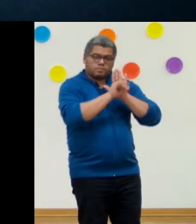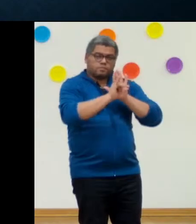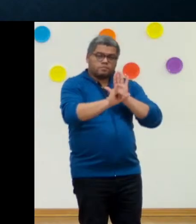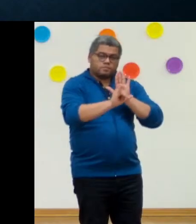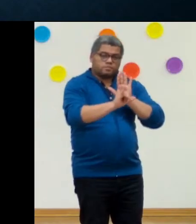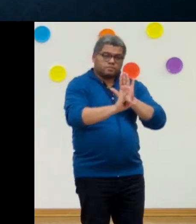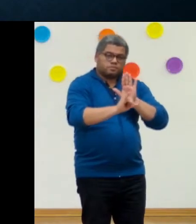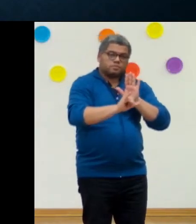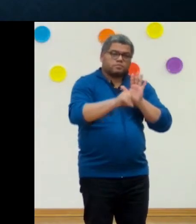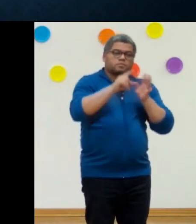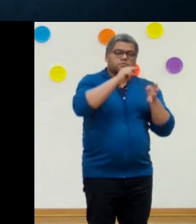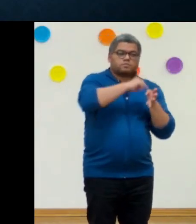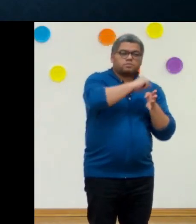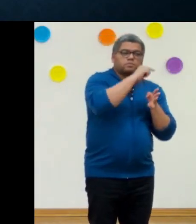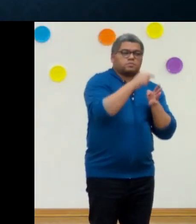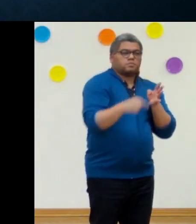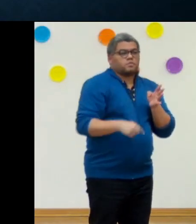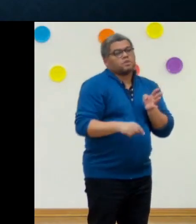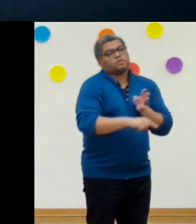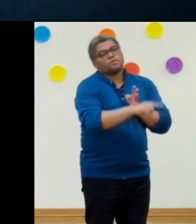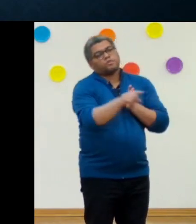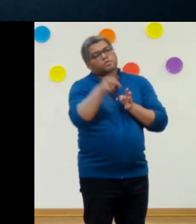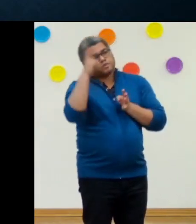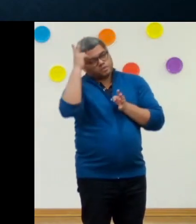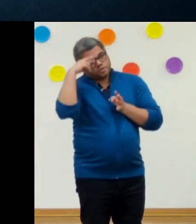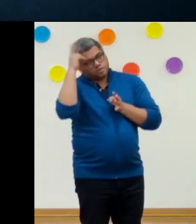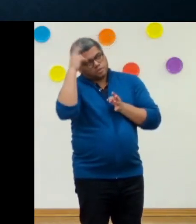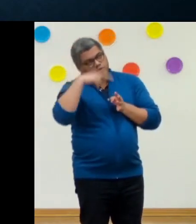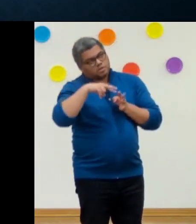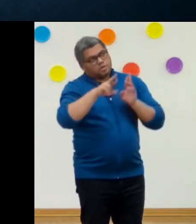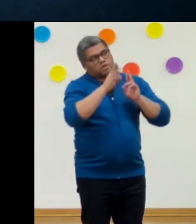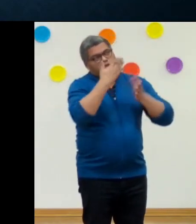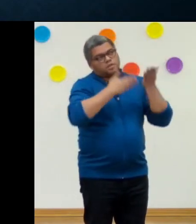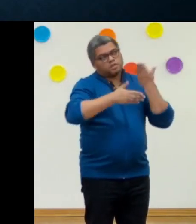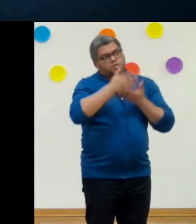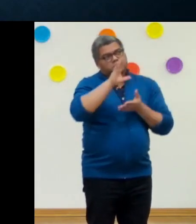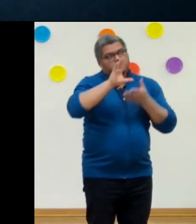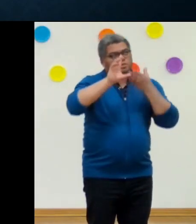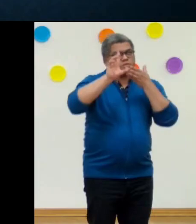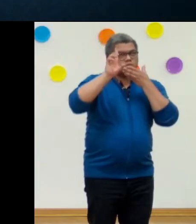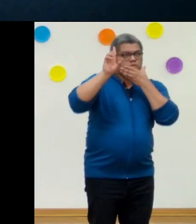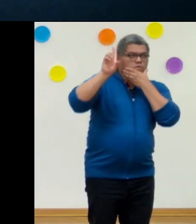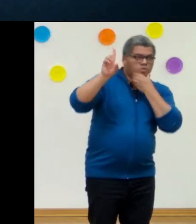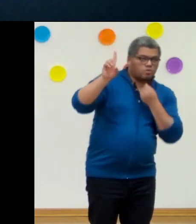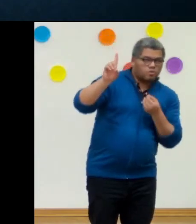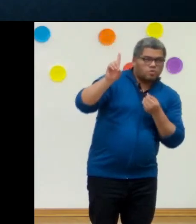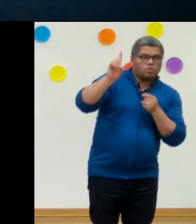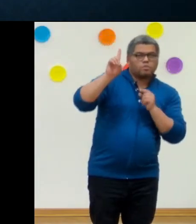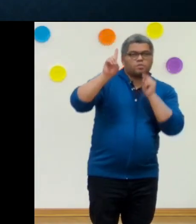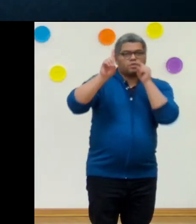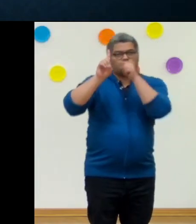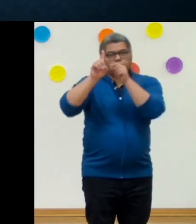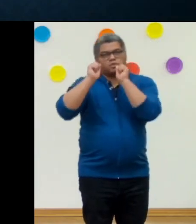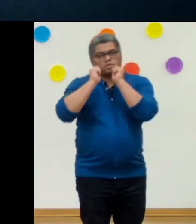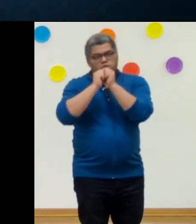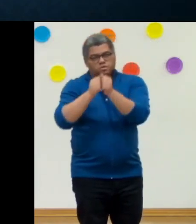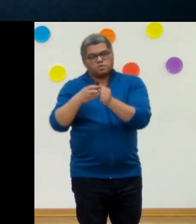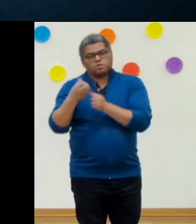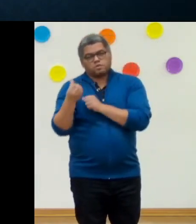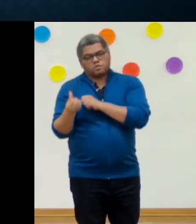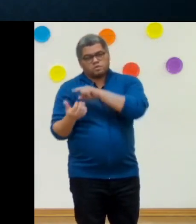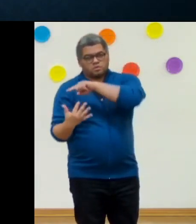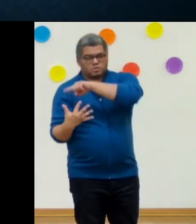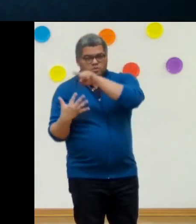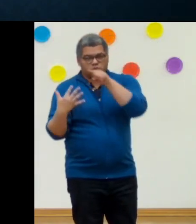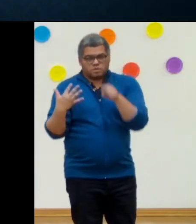Os 4 primeiros, se vocês se lembram, se refere à relação do homem com Deus. e os 6 demais, relação do homem com o